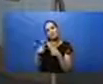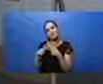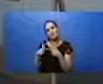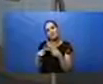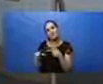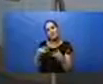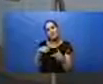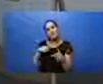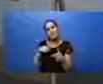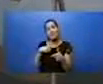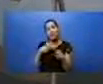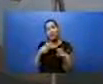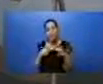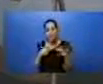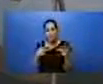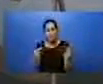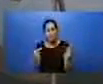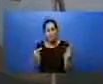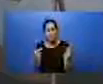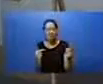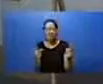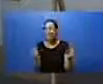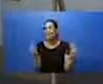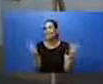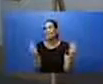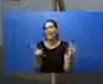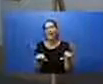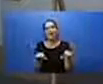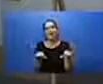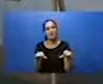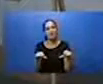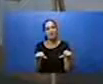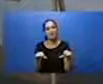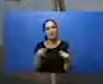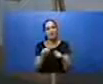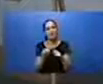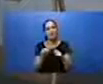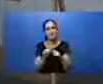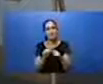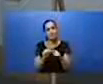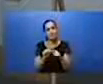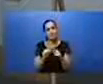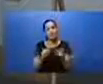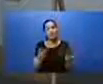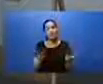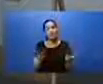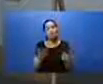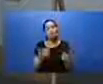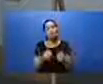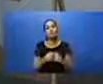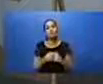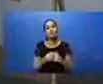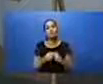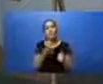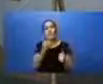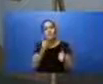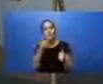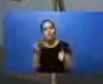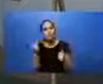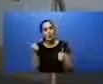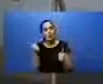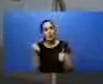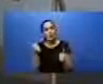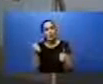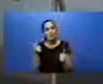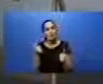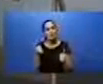Vai haver casos que não dá para simplificar. Então a gente vai entender um algoritmo que